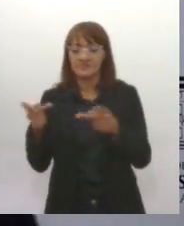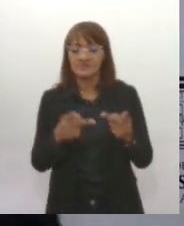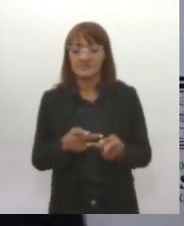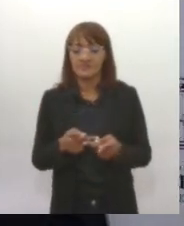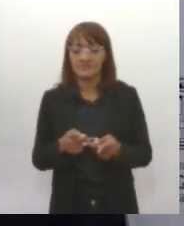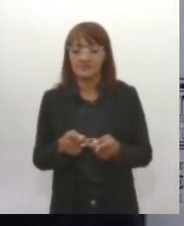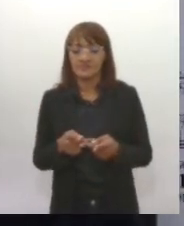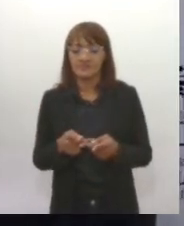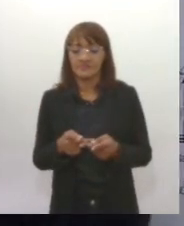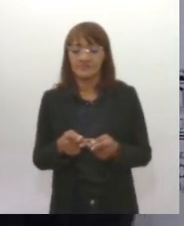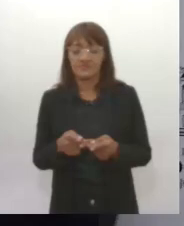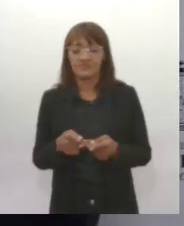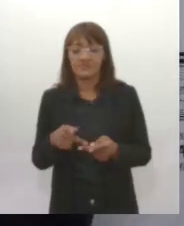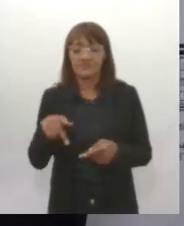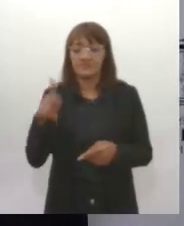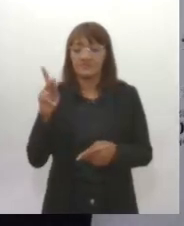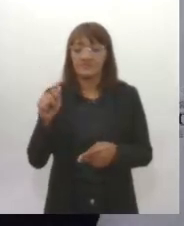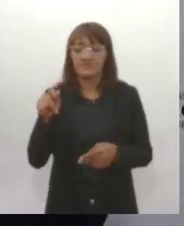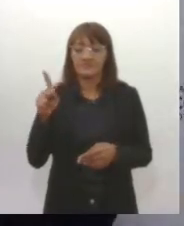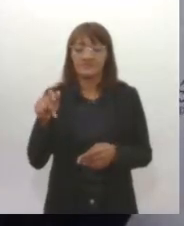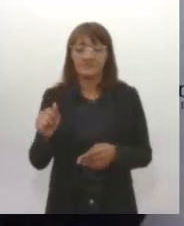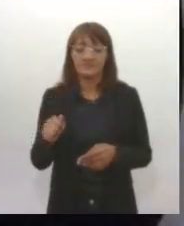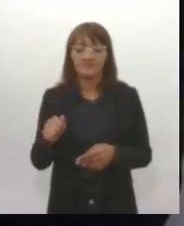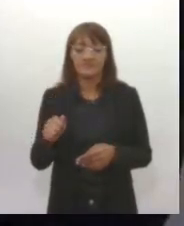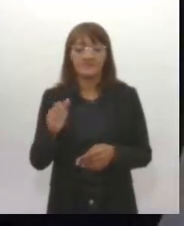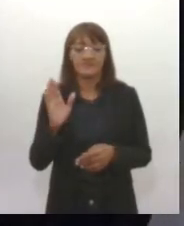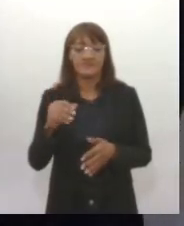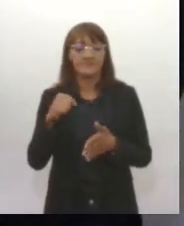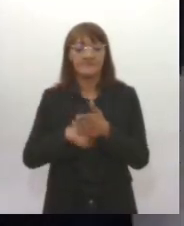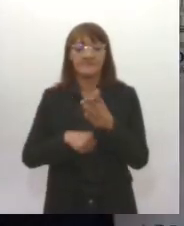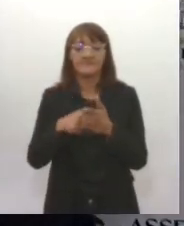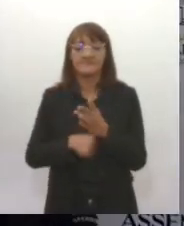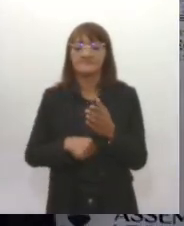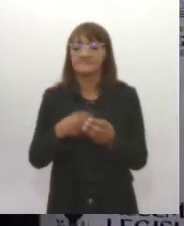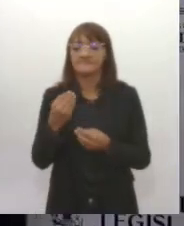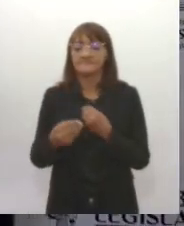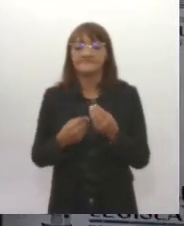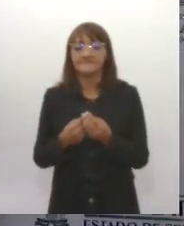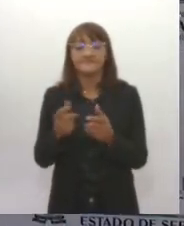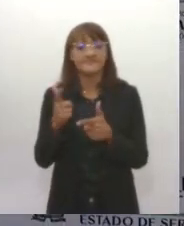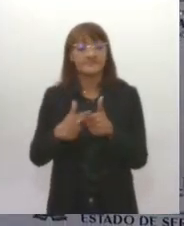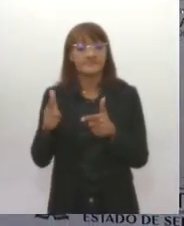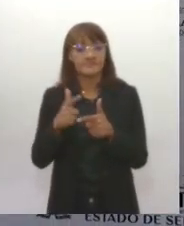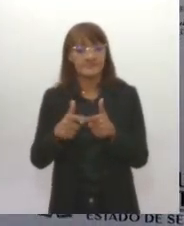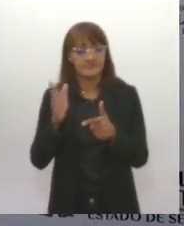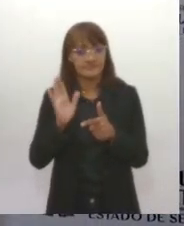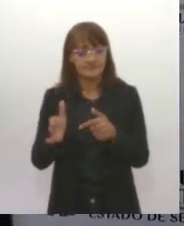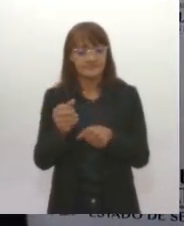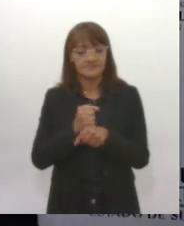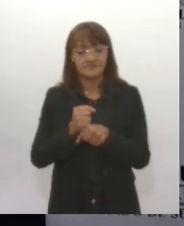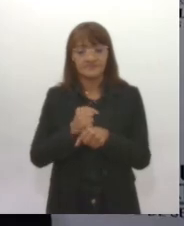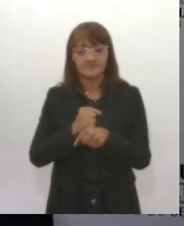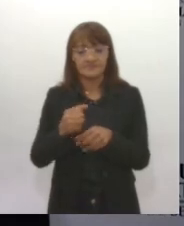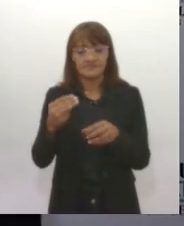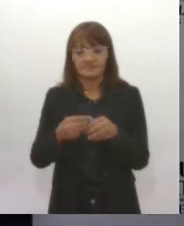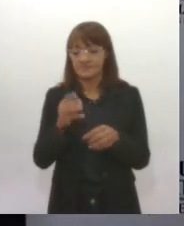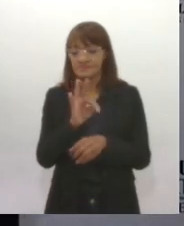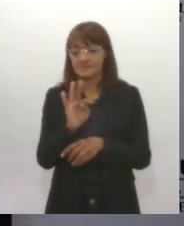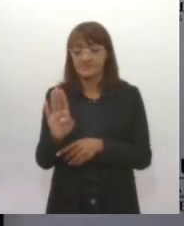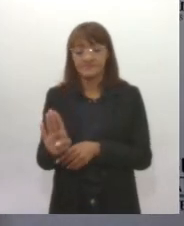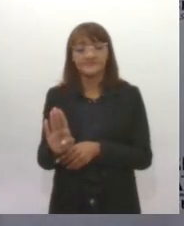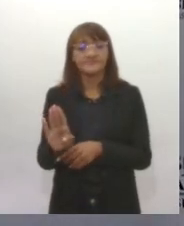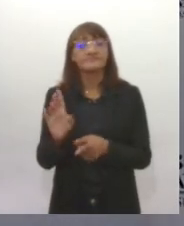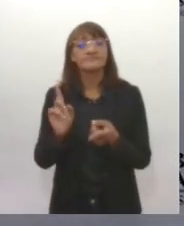para falar e reivindicar sobre um antigo problema no município de Tobias Barreto, mas também que aflige